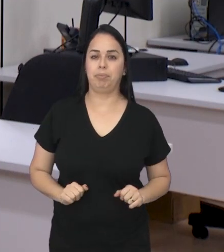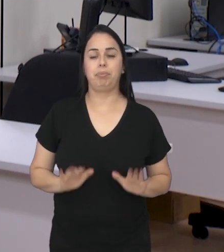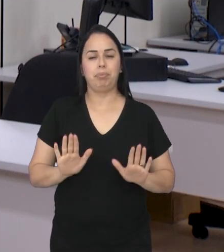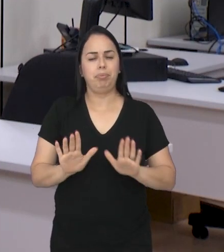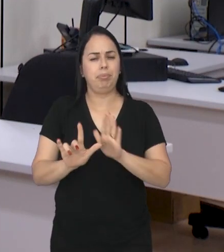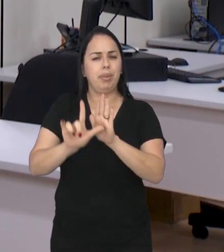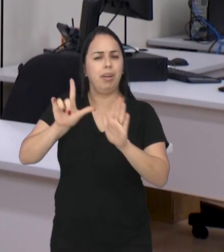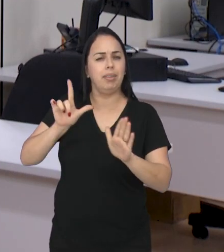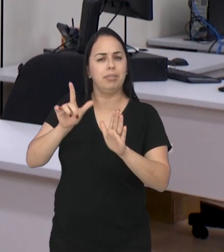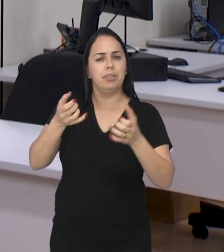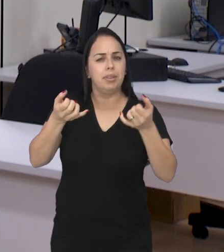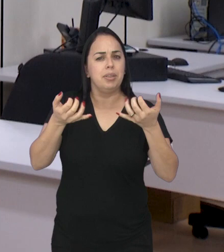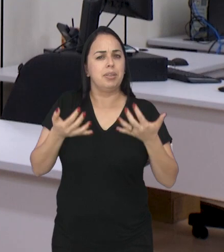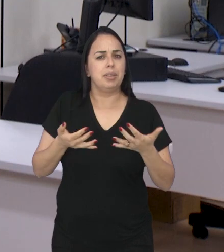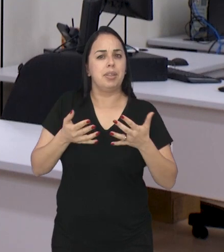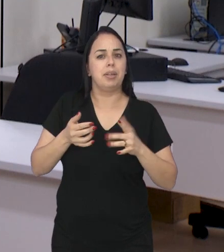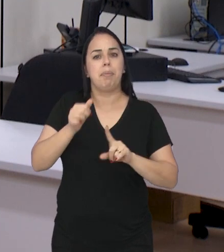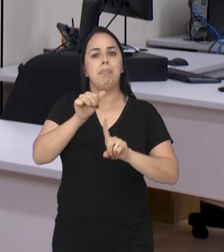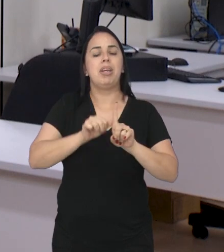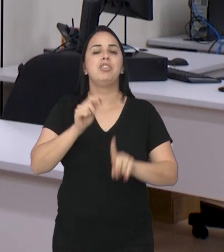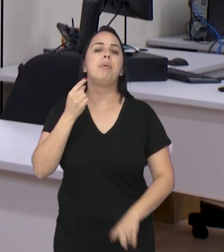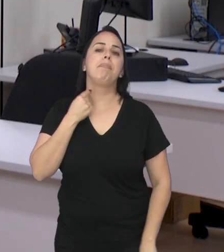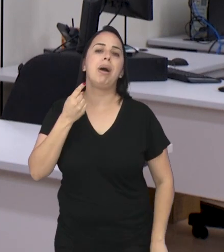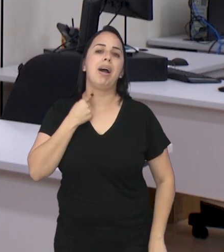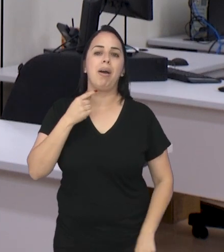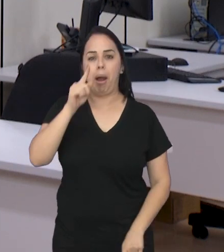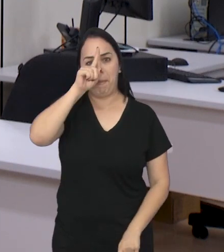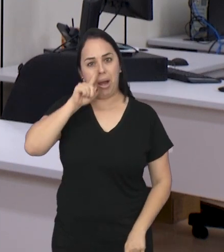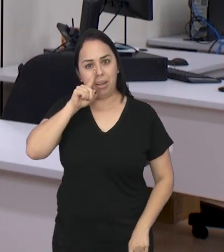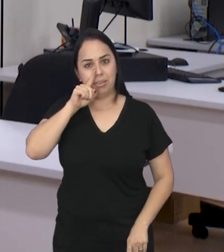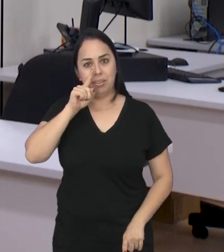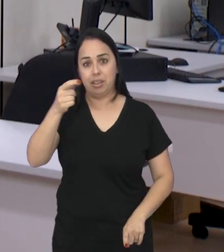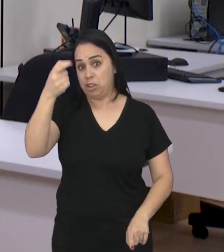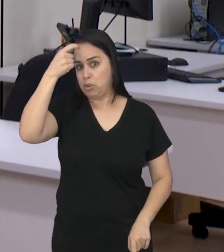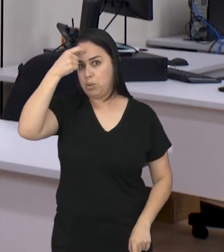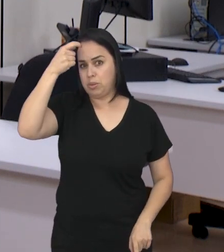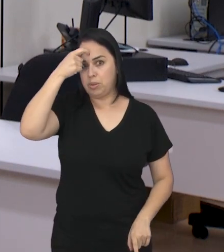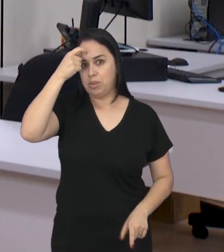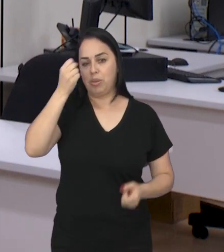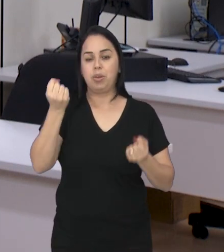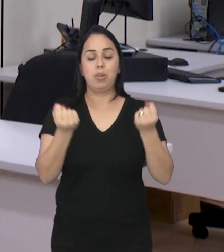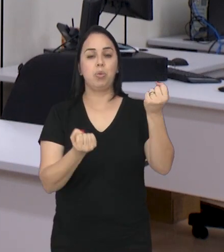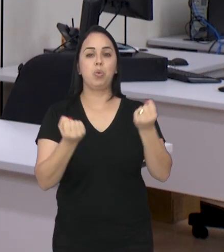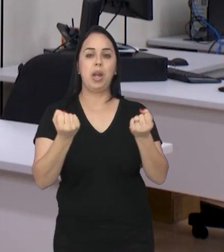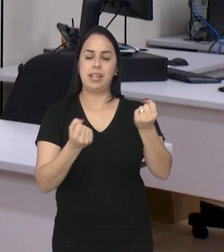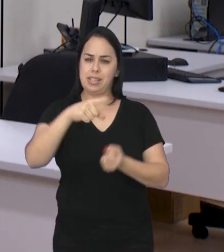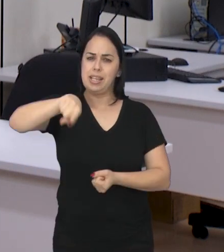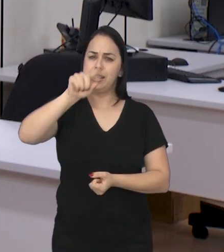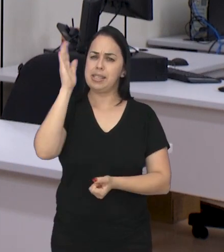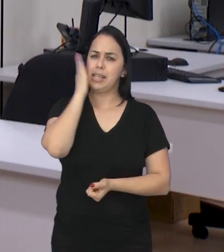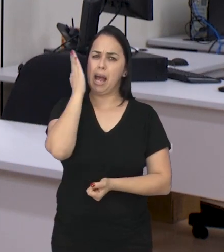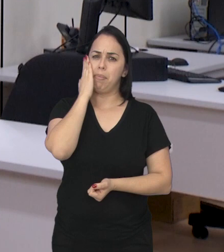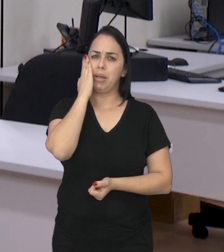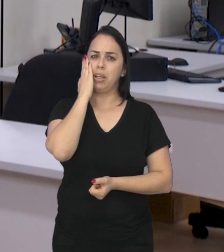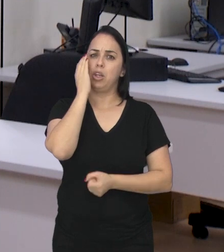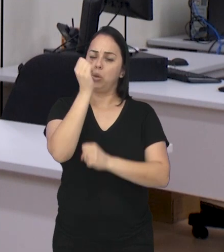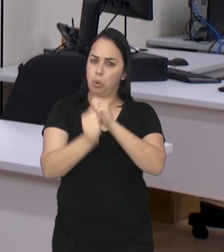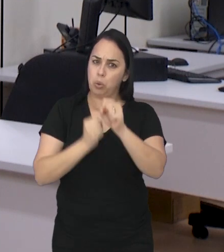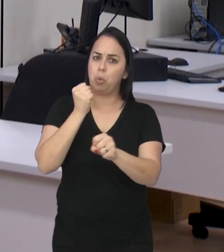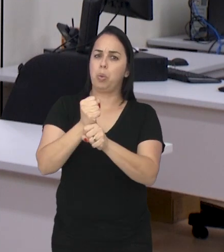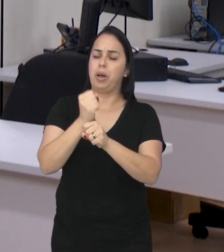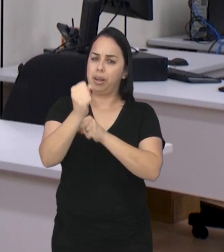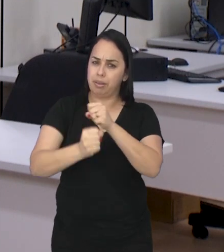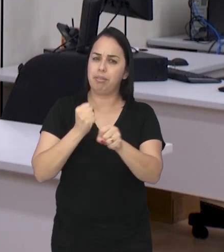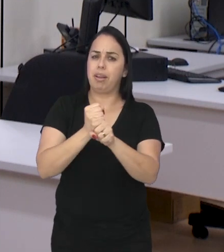mas antes vamos falar do Maio Amarelo este mês é marcado pela conscientização no trânsito Você sabe né todo ano